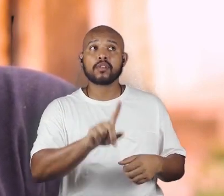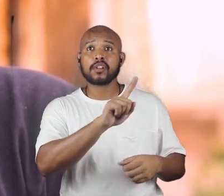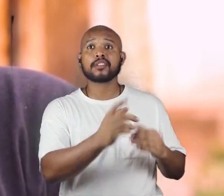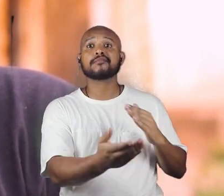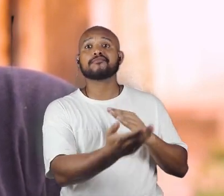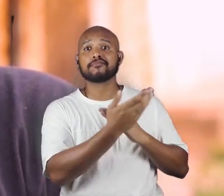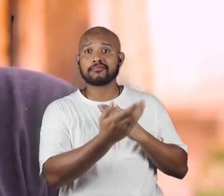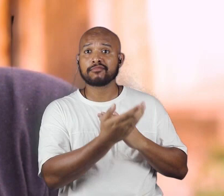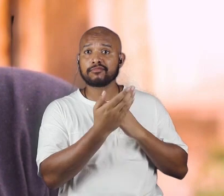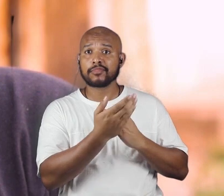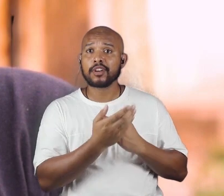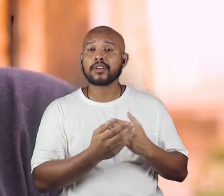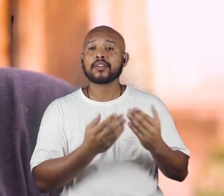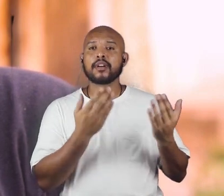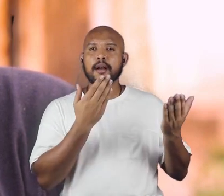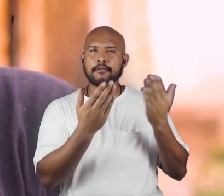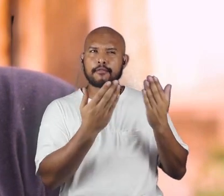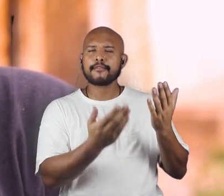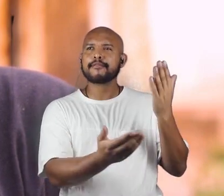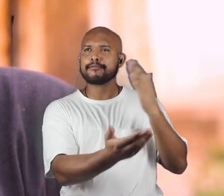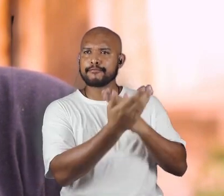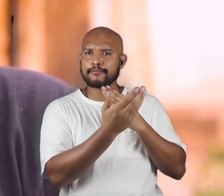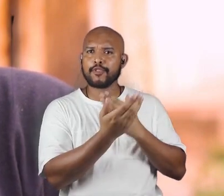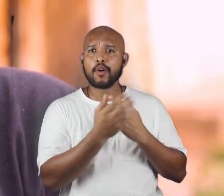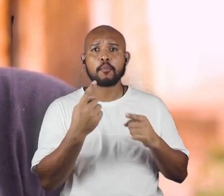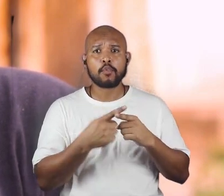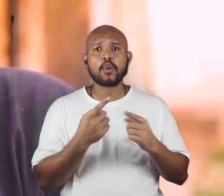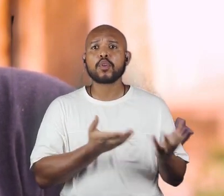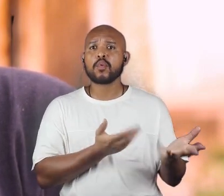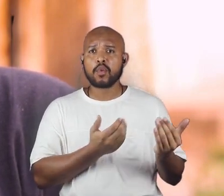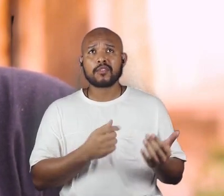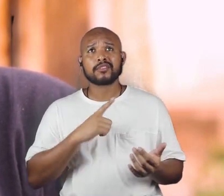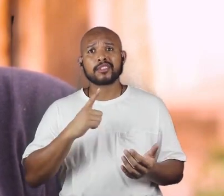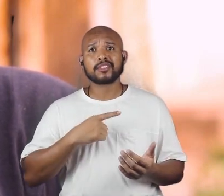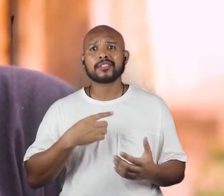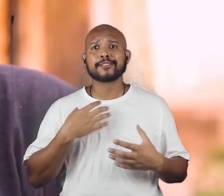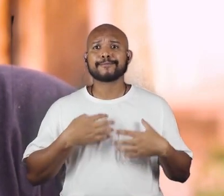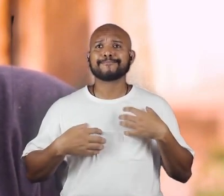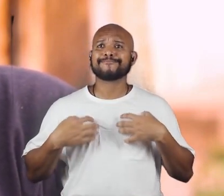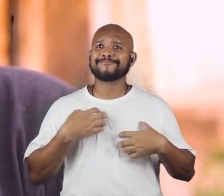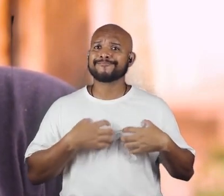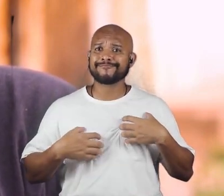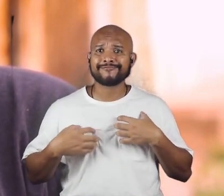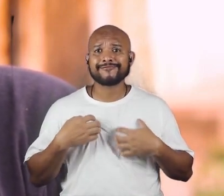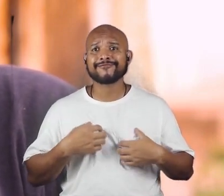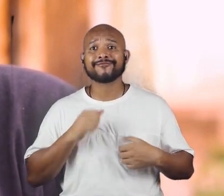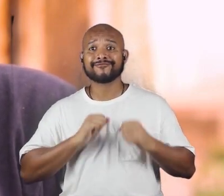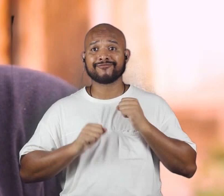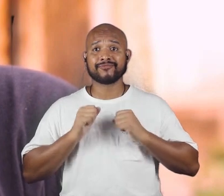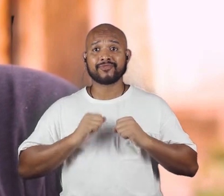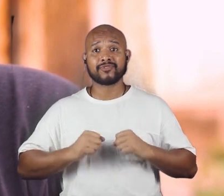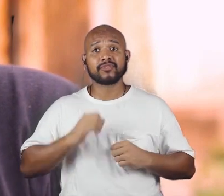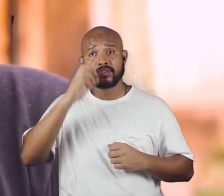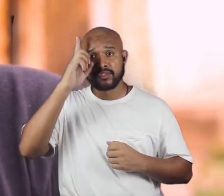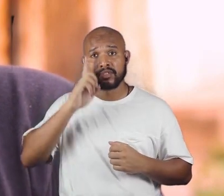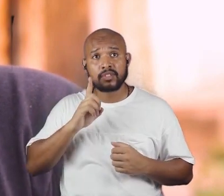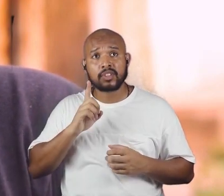parte psicológica, porque muitos dos nossos jovens hoje têm essas dificuldades, né, de ansiedade,